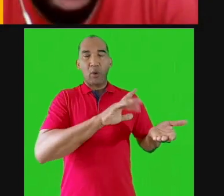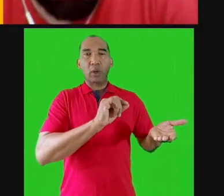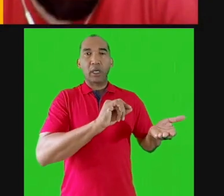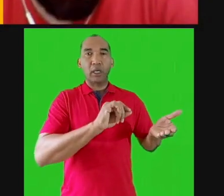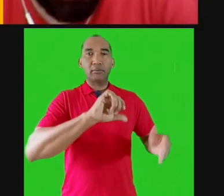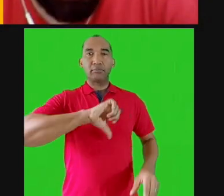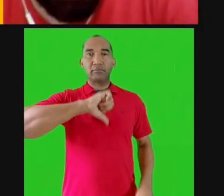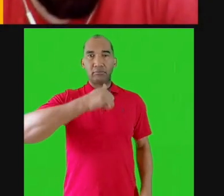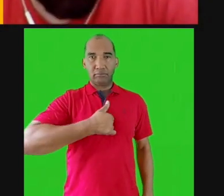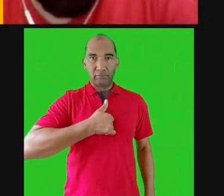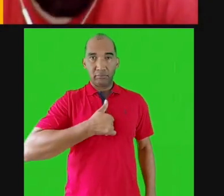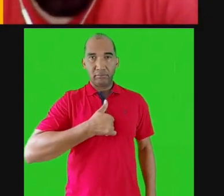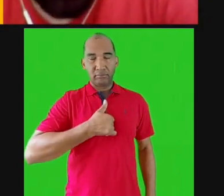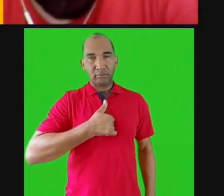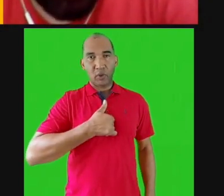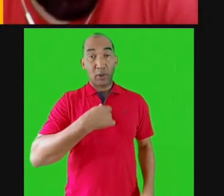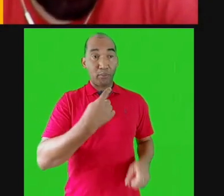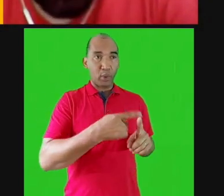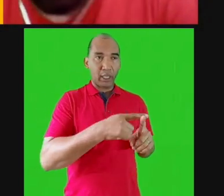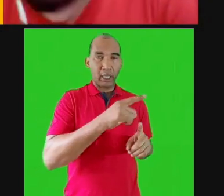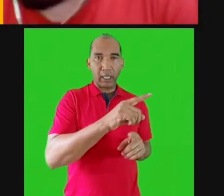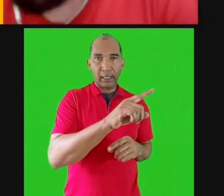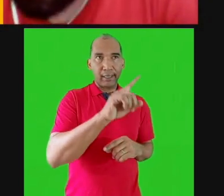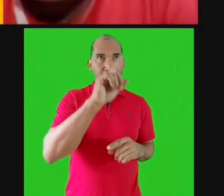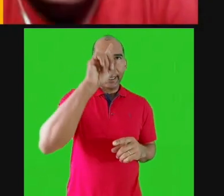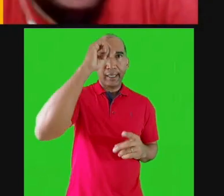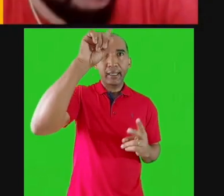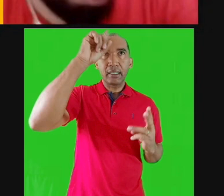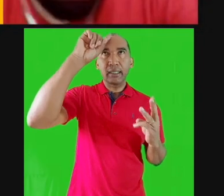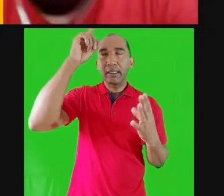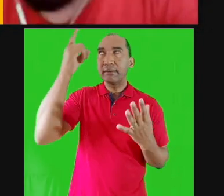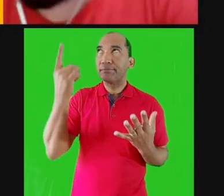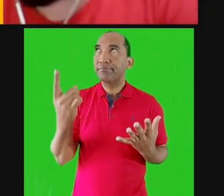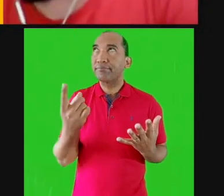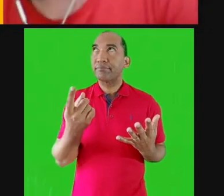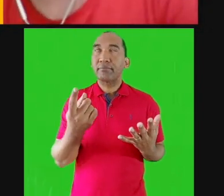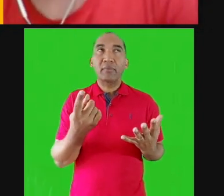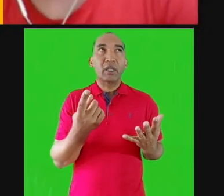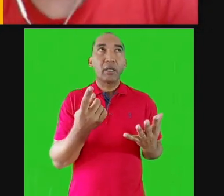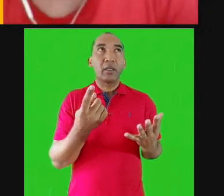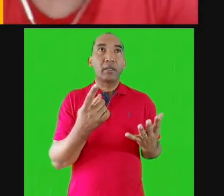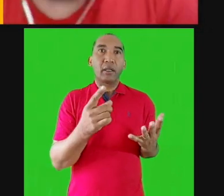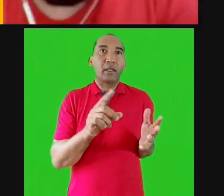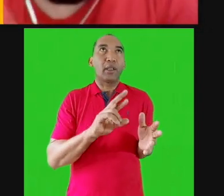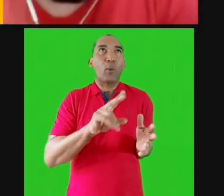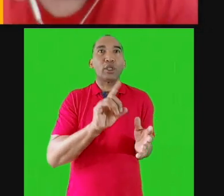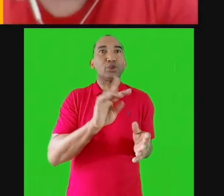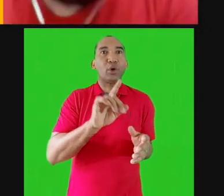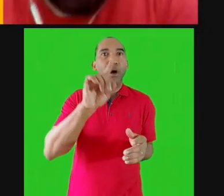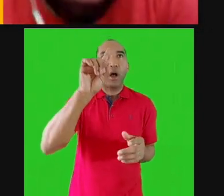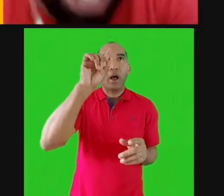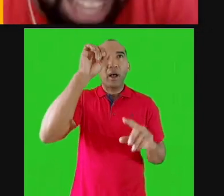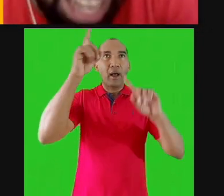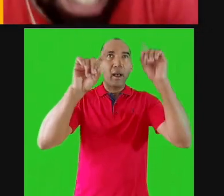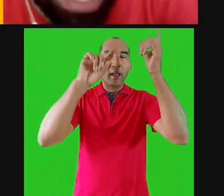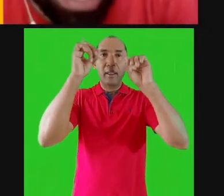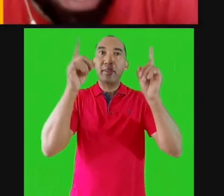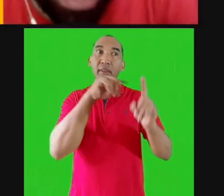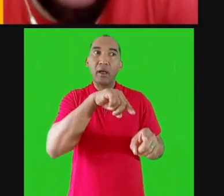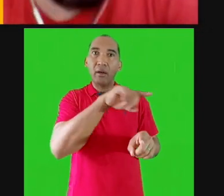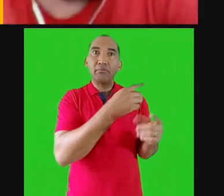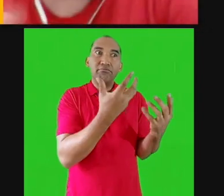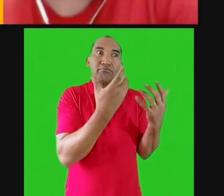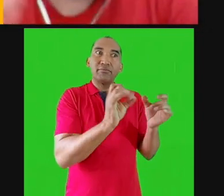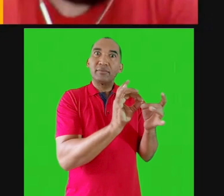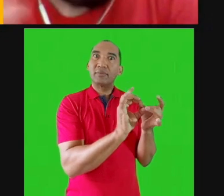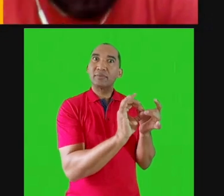com a autoestima, porque eu acho que o restante, a criatividade, para além da criatividade,